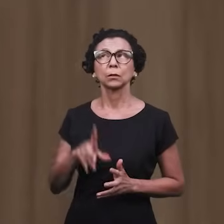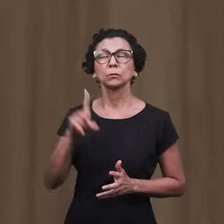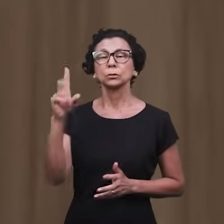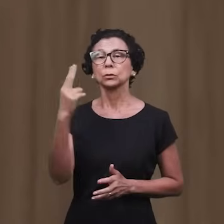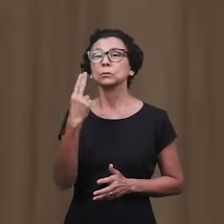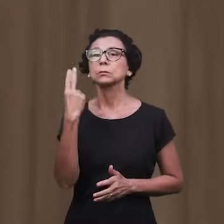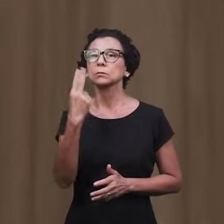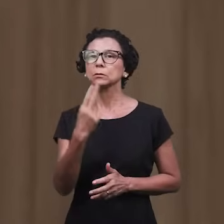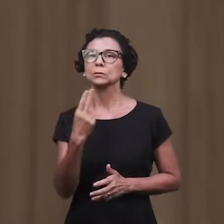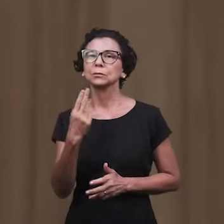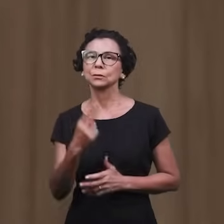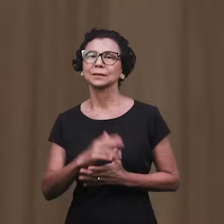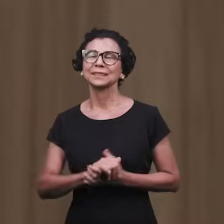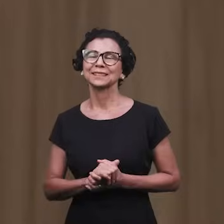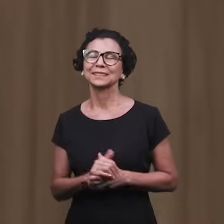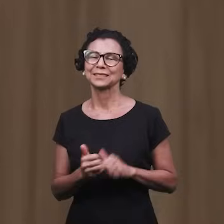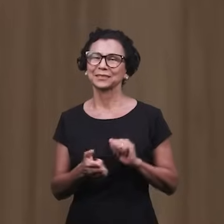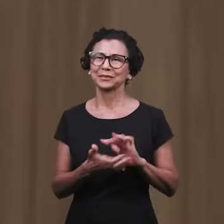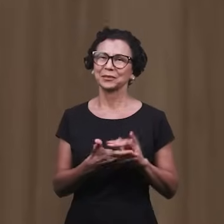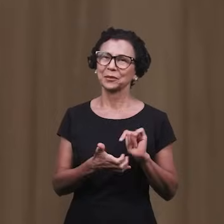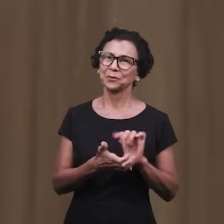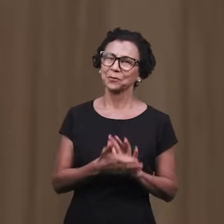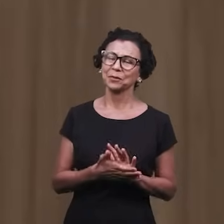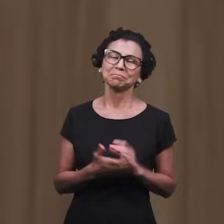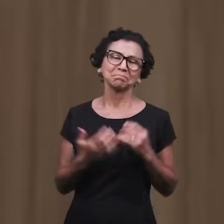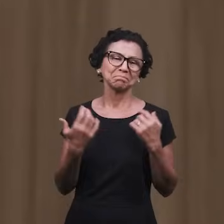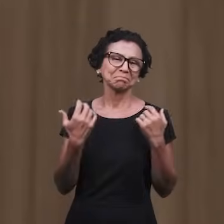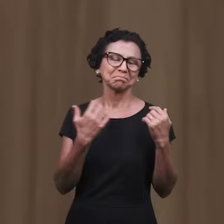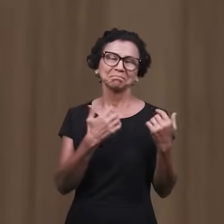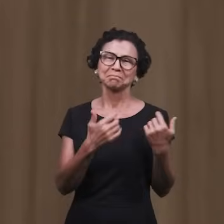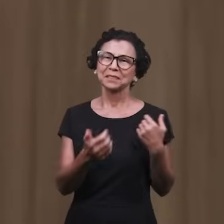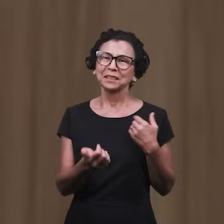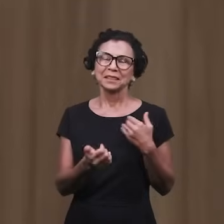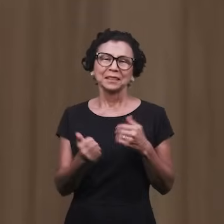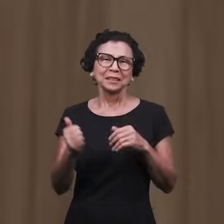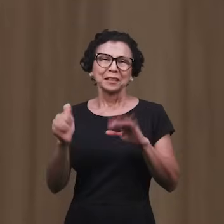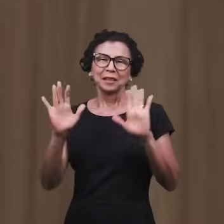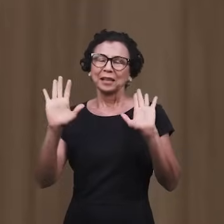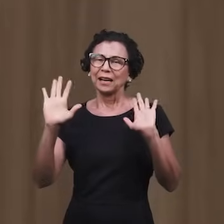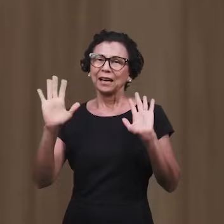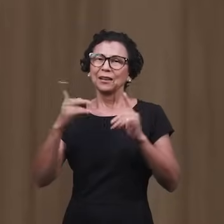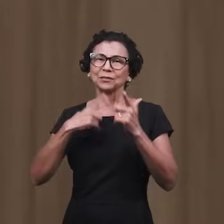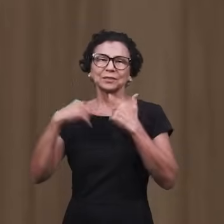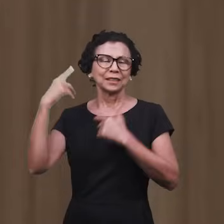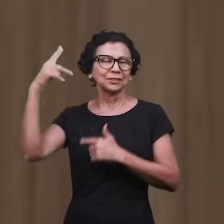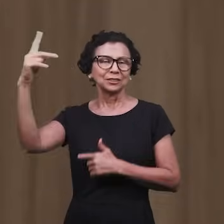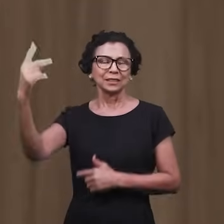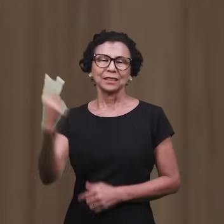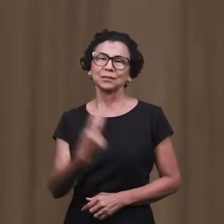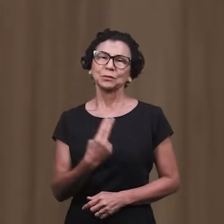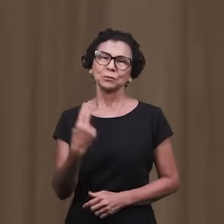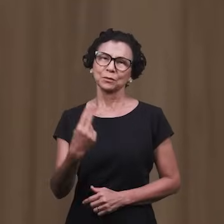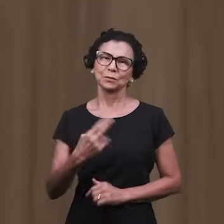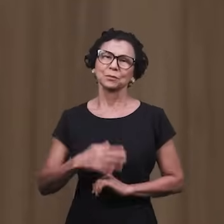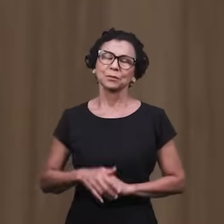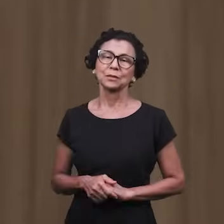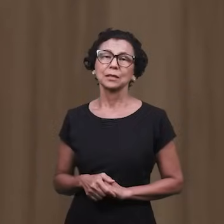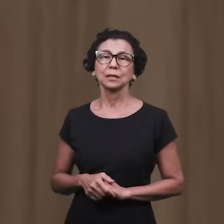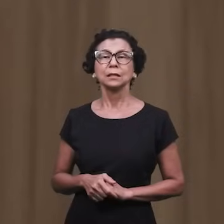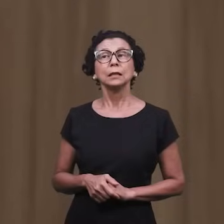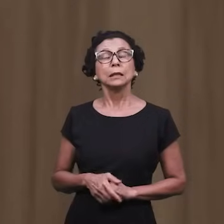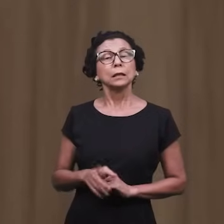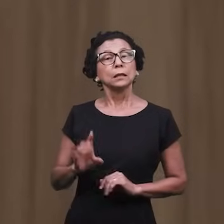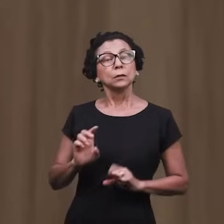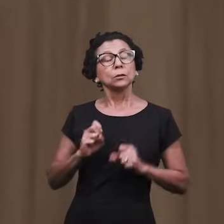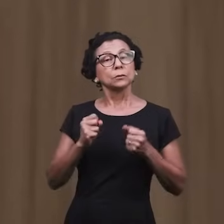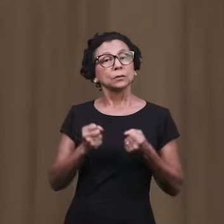usa através da instrumentalidade no louvor, mas Ele também nos usa onde Ele quiser, né? Não só através do louvor. E o Senhor acaba nos honrando através tanto